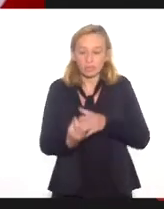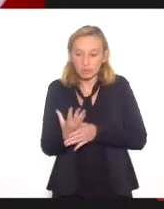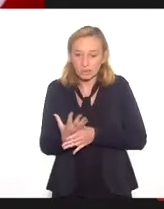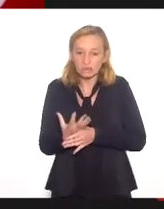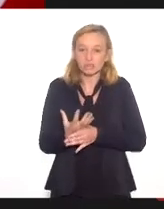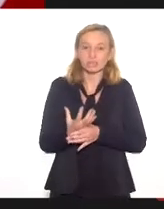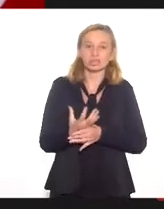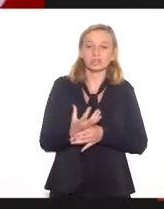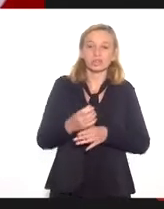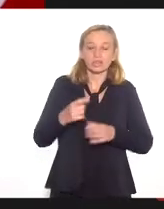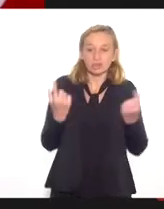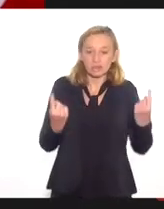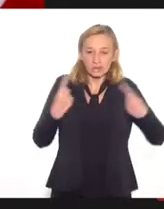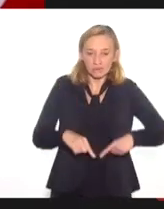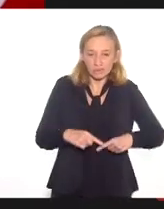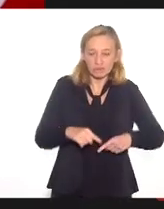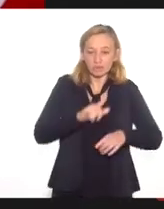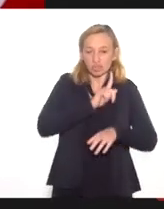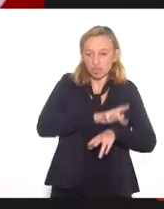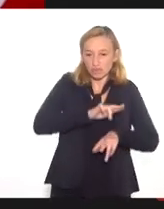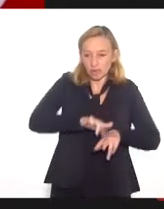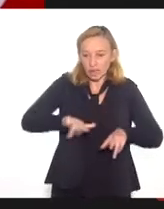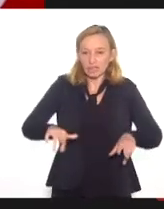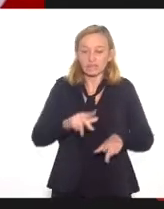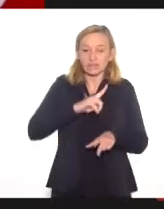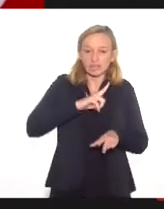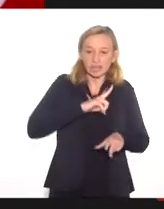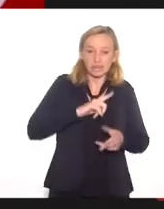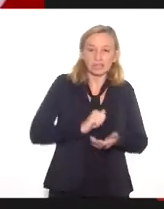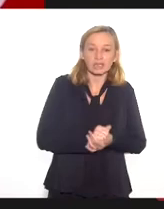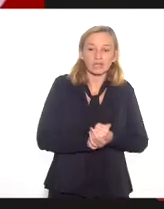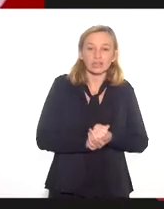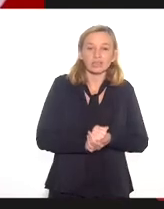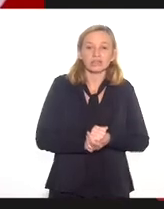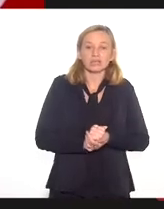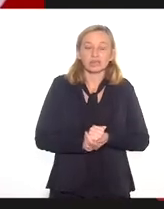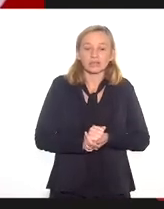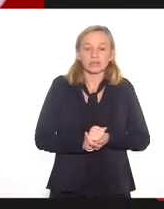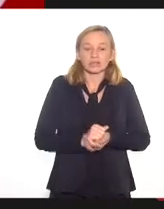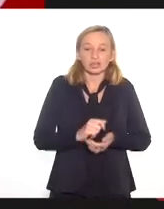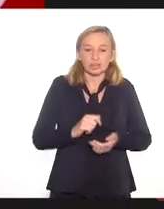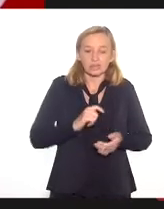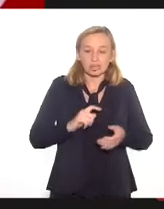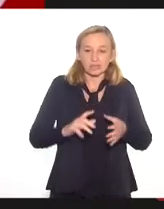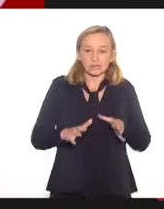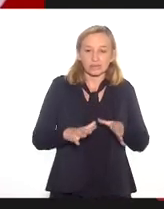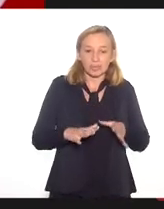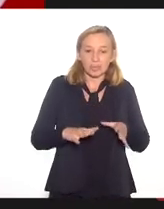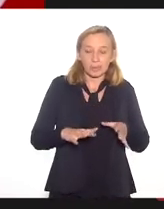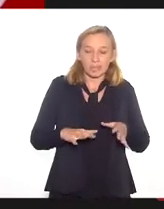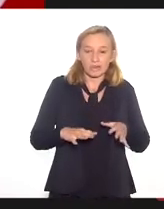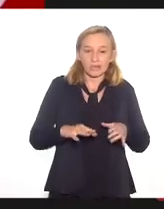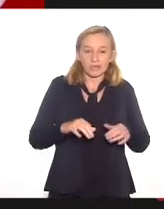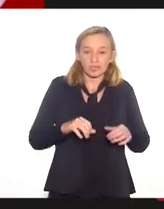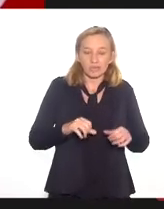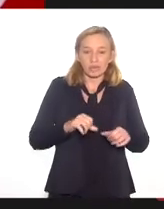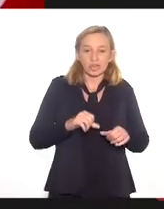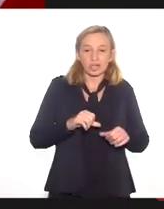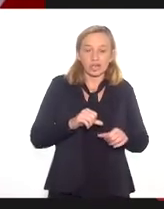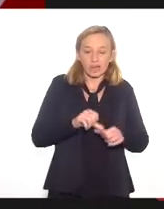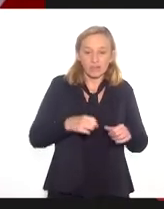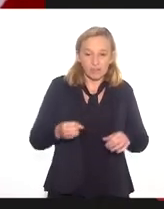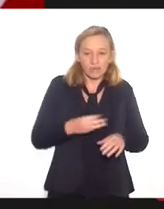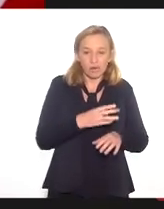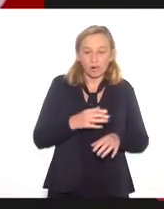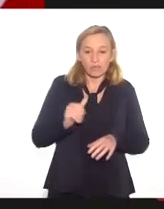todos os desafios e adversidades que existem né pela morosidade que é a implementação da reforma agrária e com